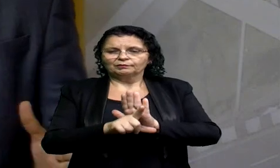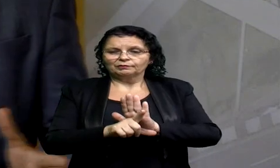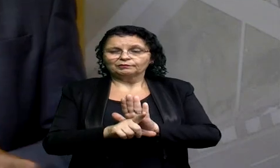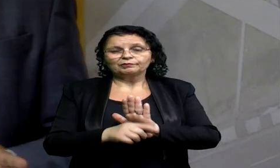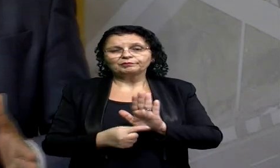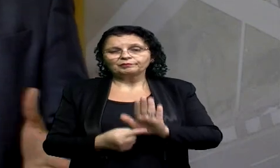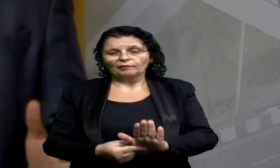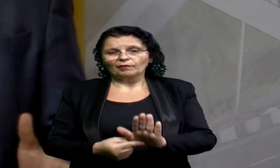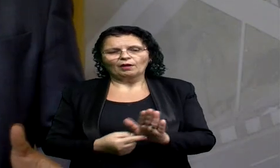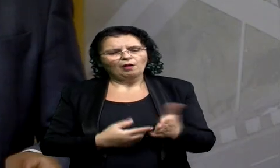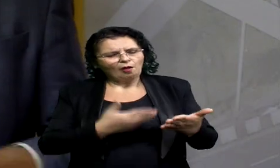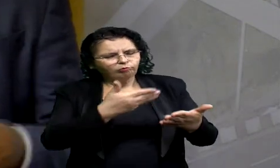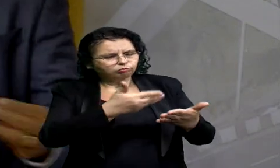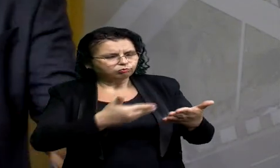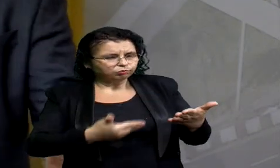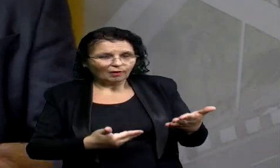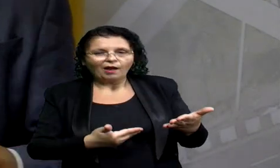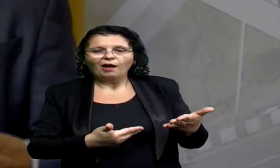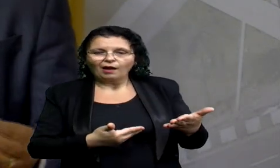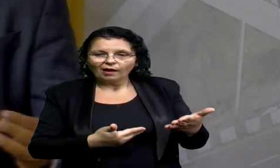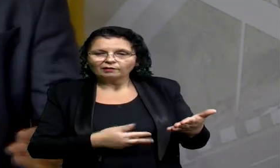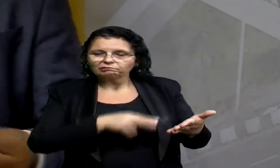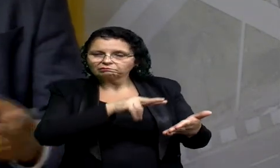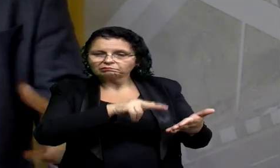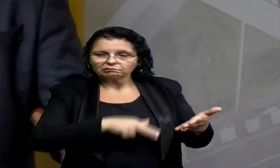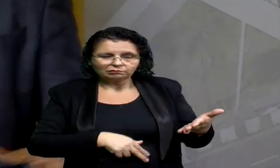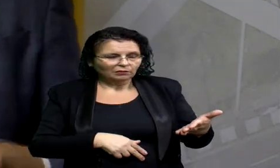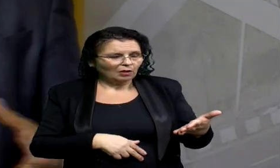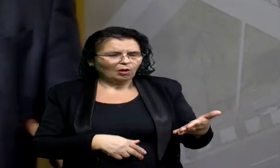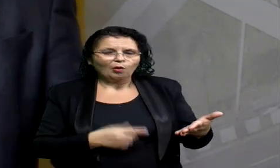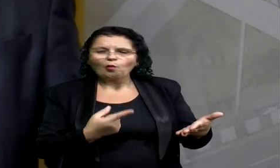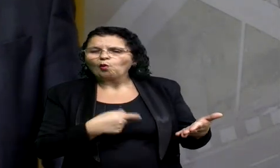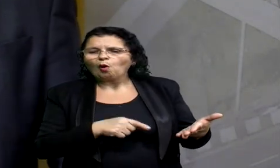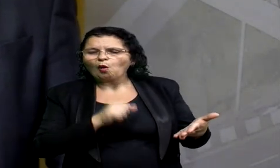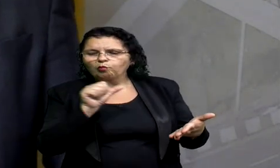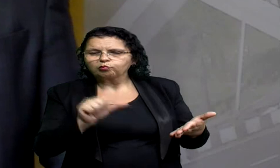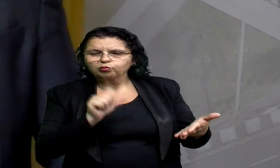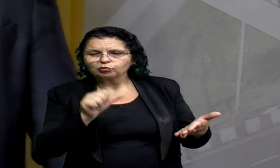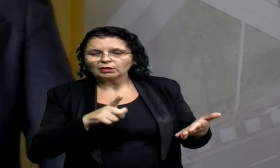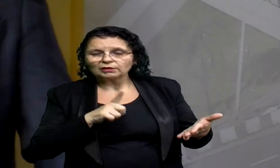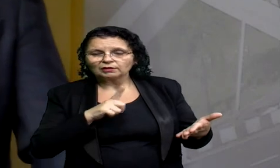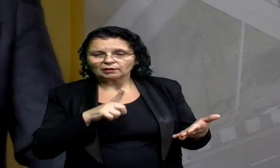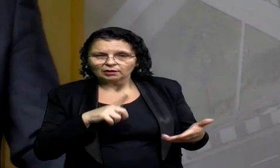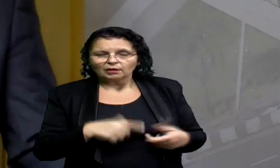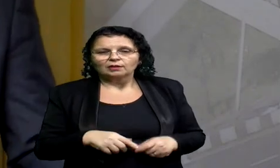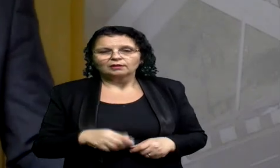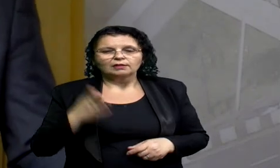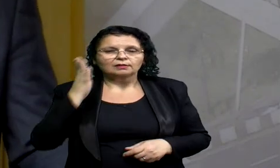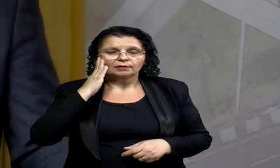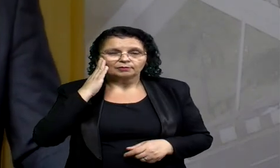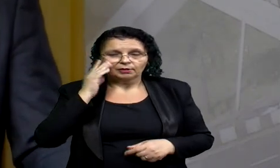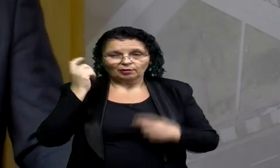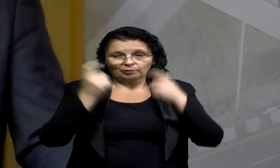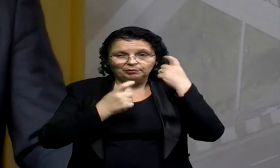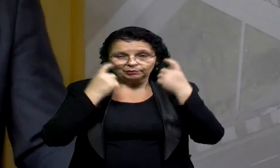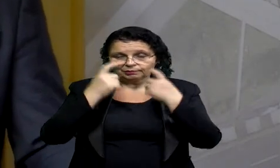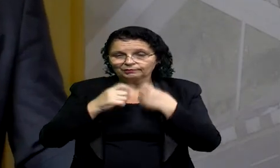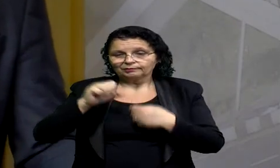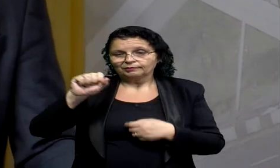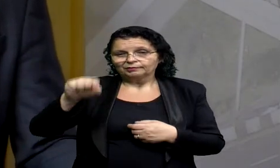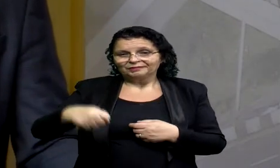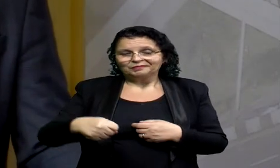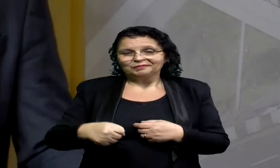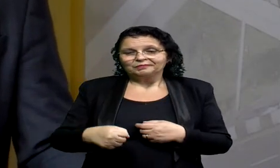oportunidade de de consultar ele qual seria as alterações sabendo que a gente tá preocupado sim com a